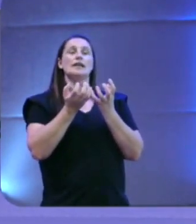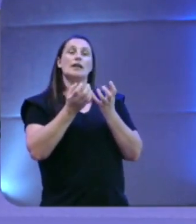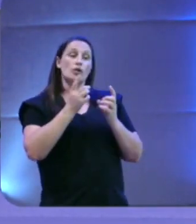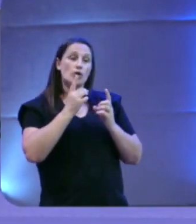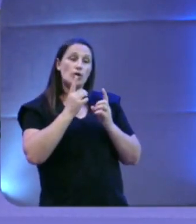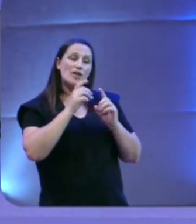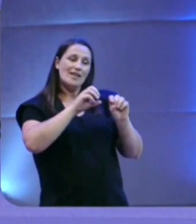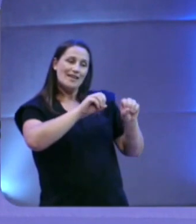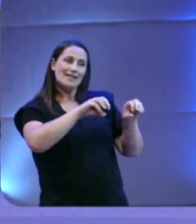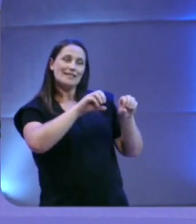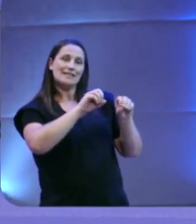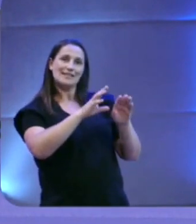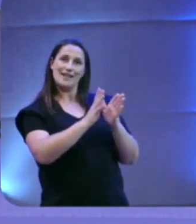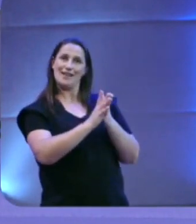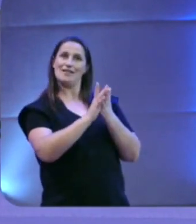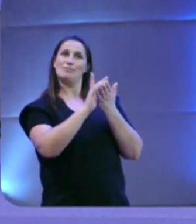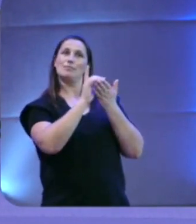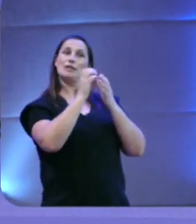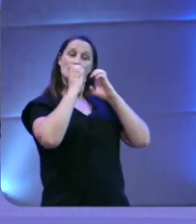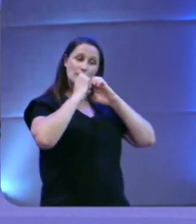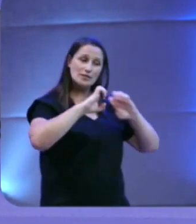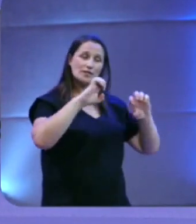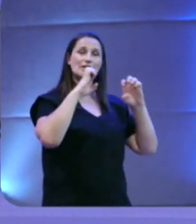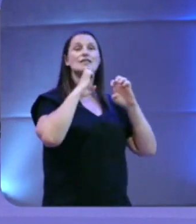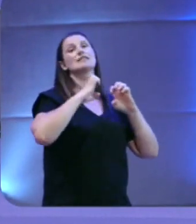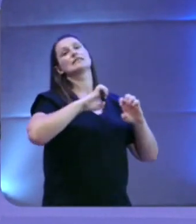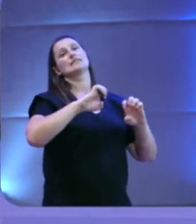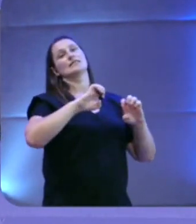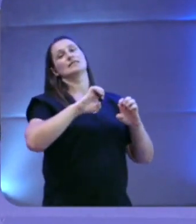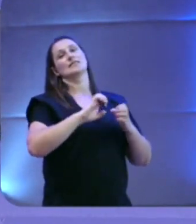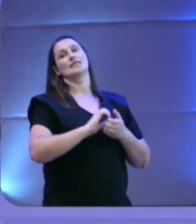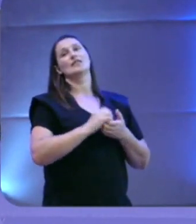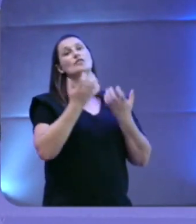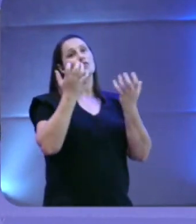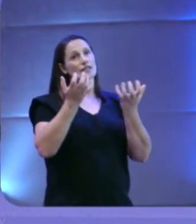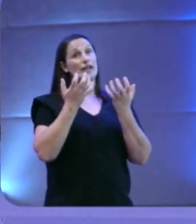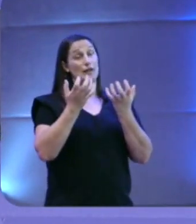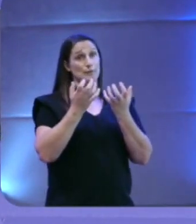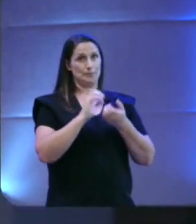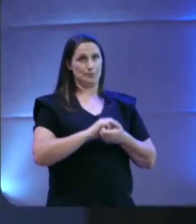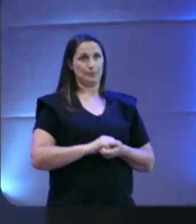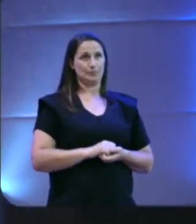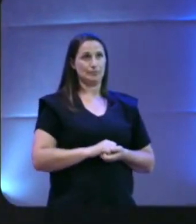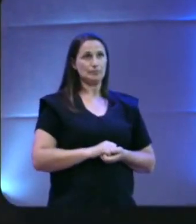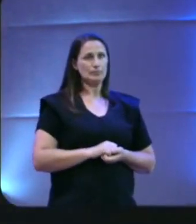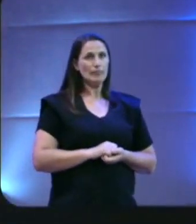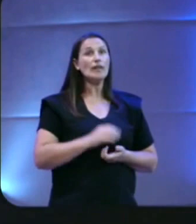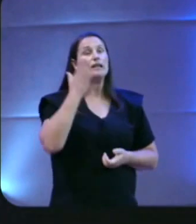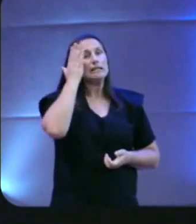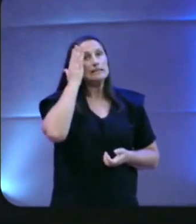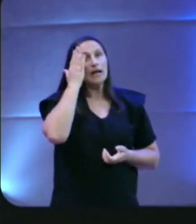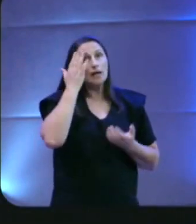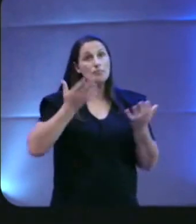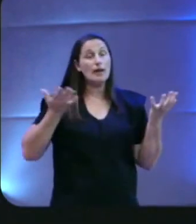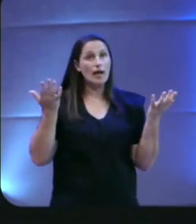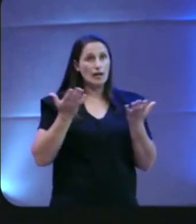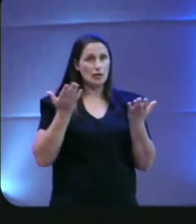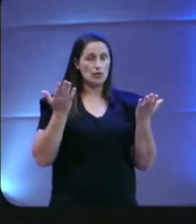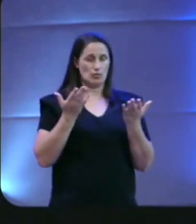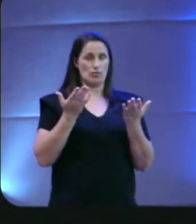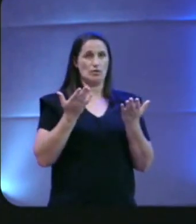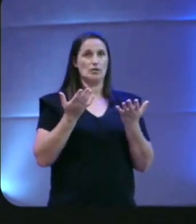discípulo em 2020. Quero anunciar essas boas novas. E eu quero te convidar aqui, em nome de Jesus, nesse momento de